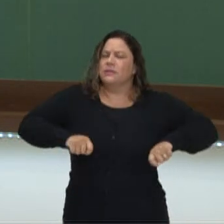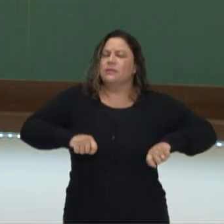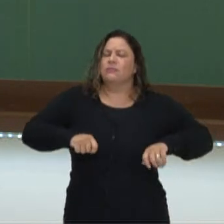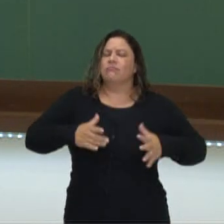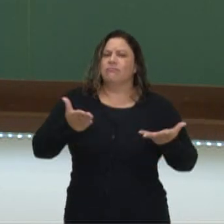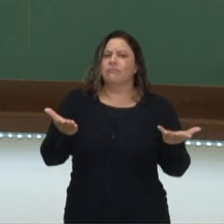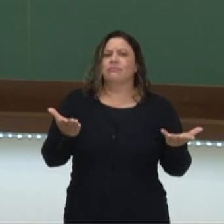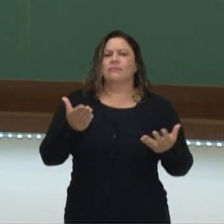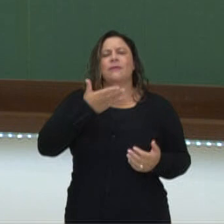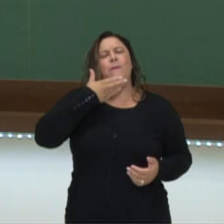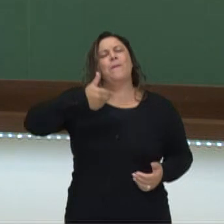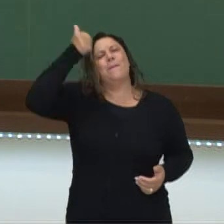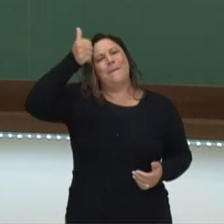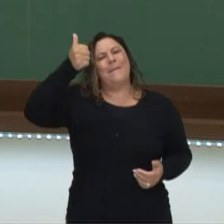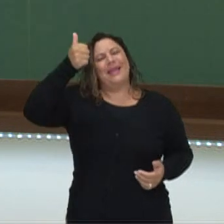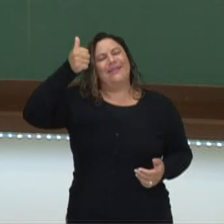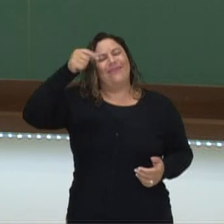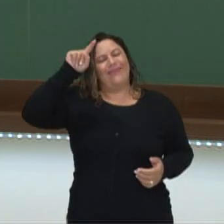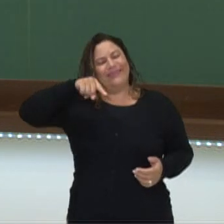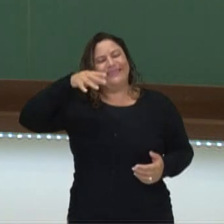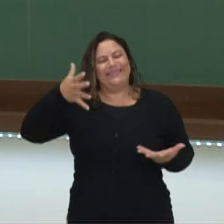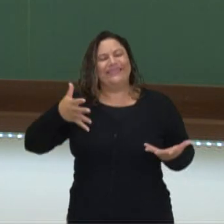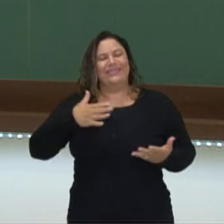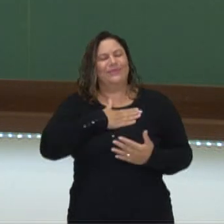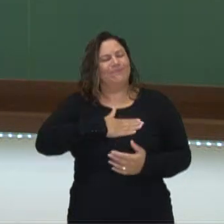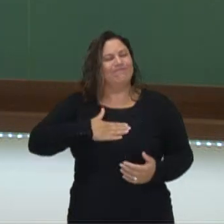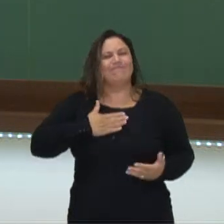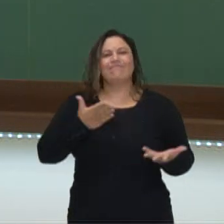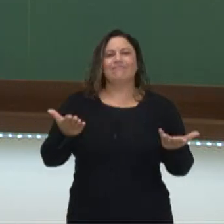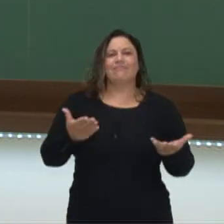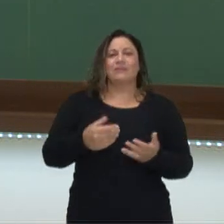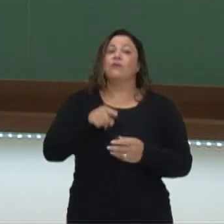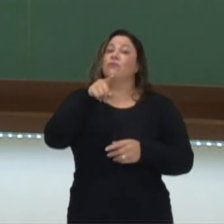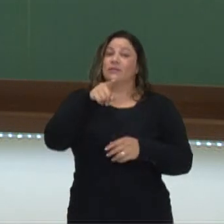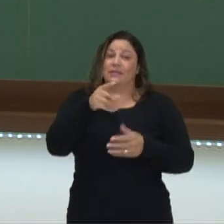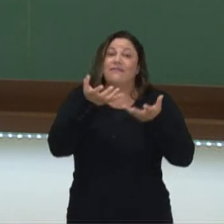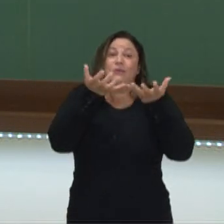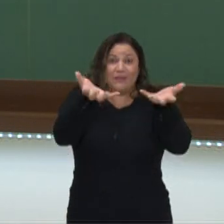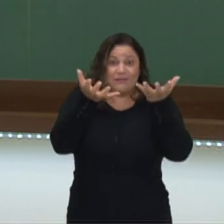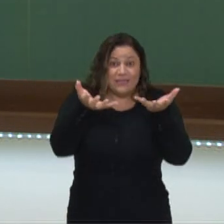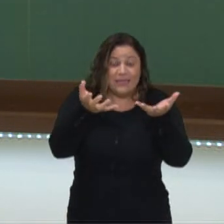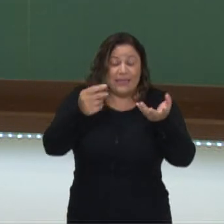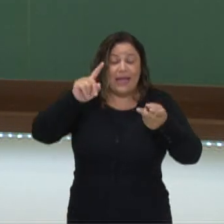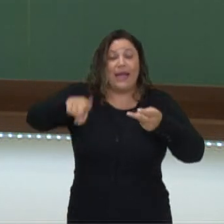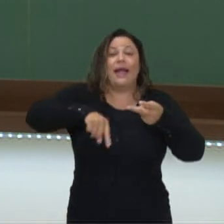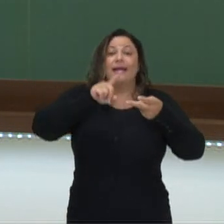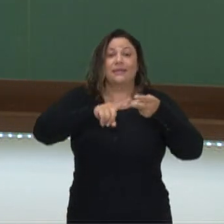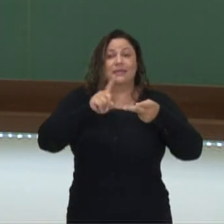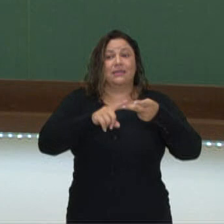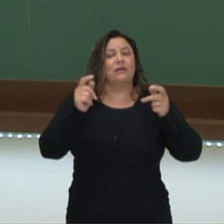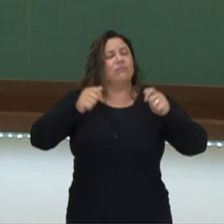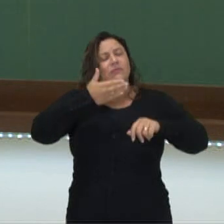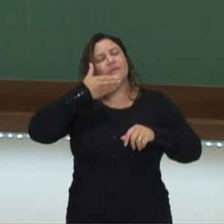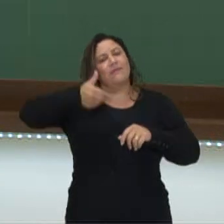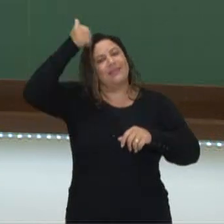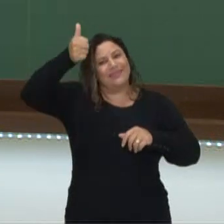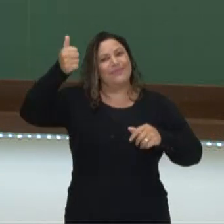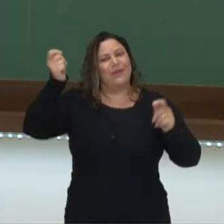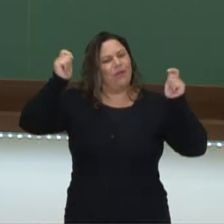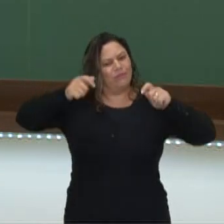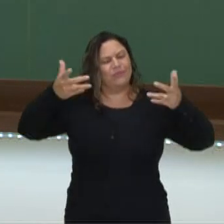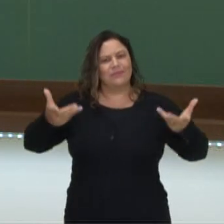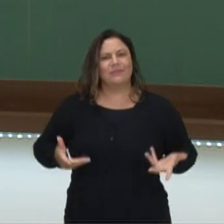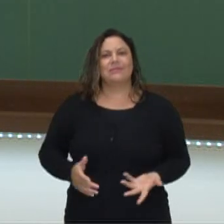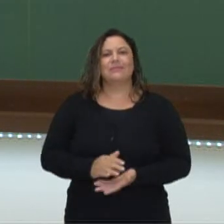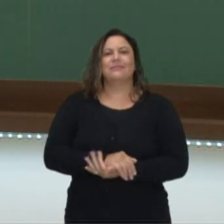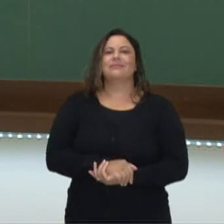você seja o melhor nisso. Então, você tem que fazer o que você quer fazer e você vai ser o melhor possível